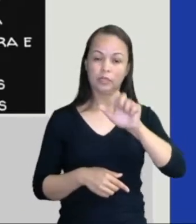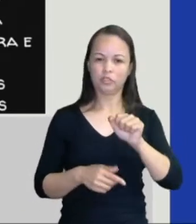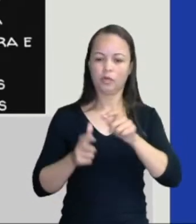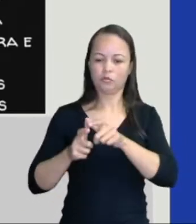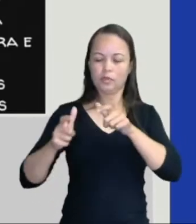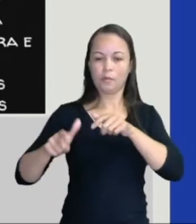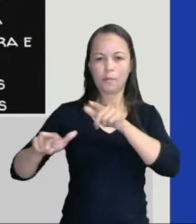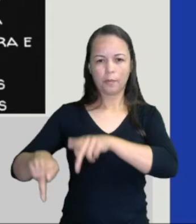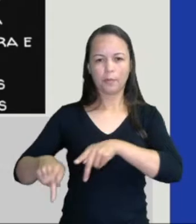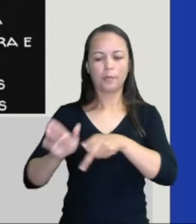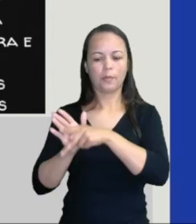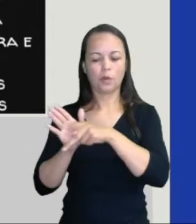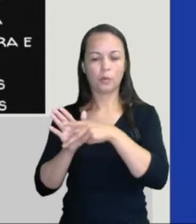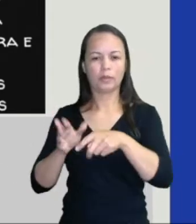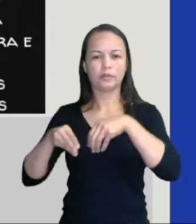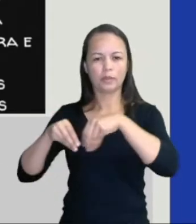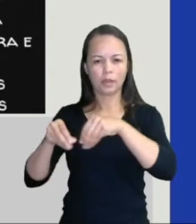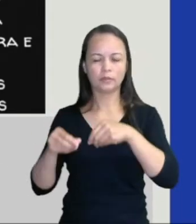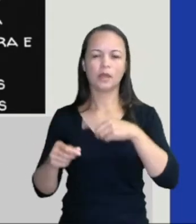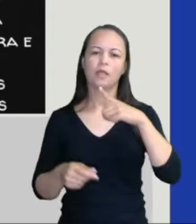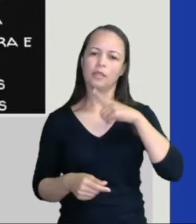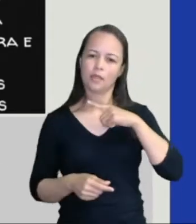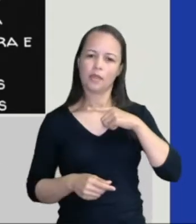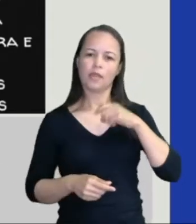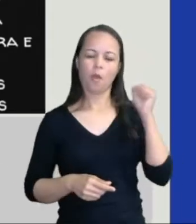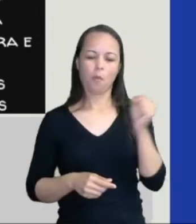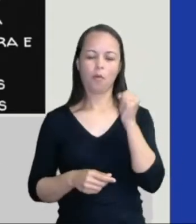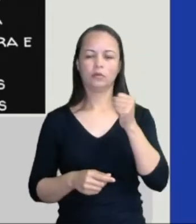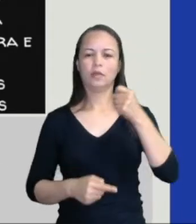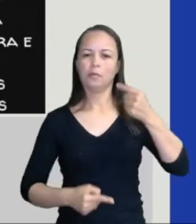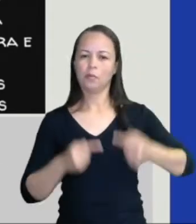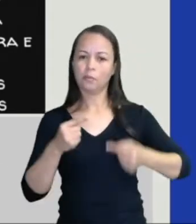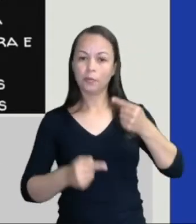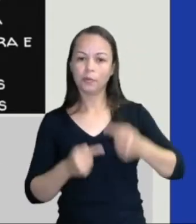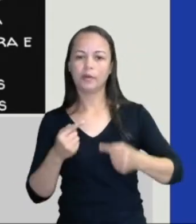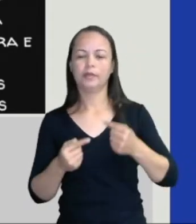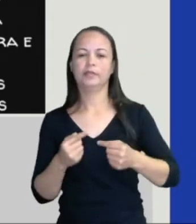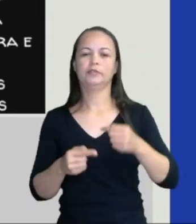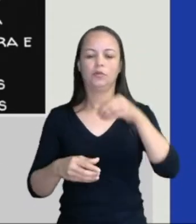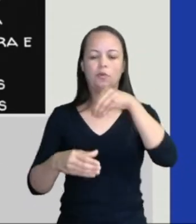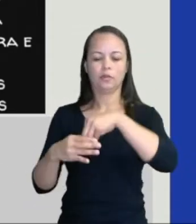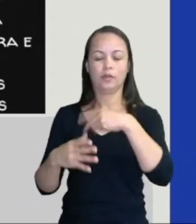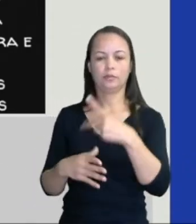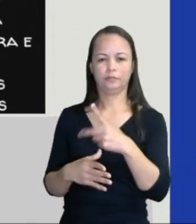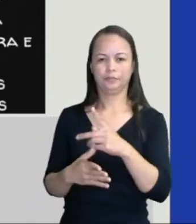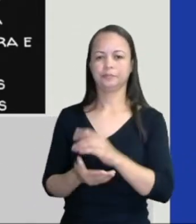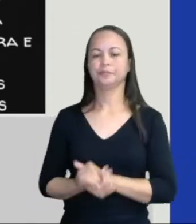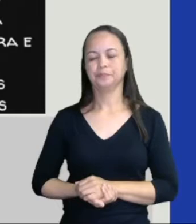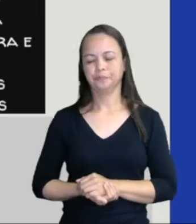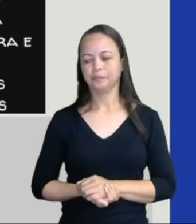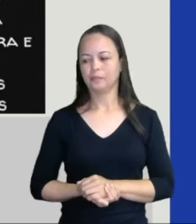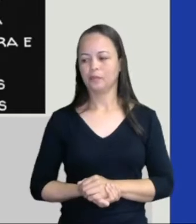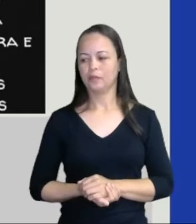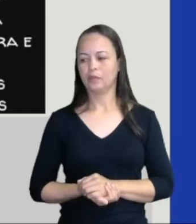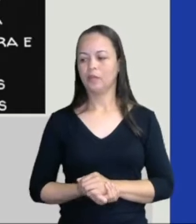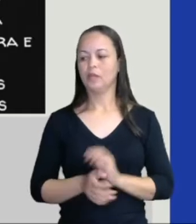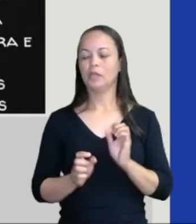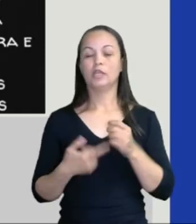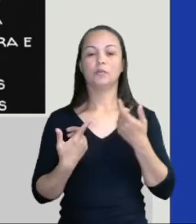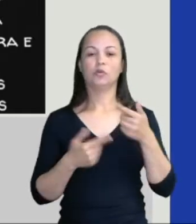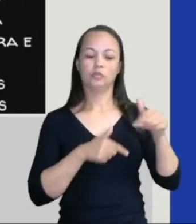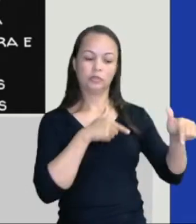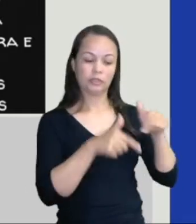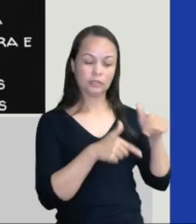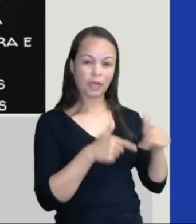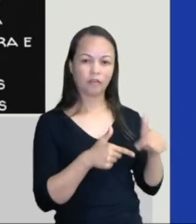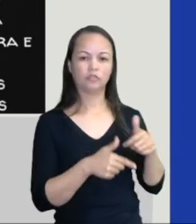de terra. Tinham poder político dentro do seu feudo e era uma camada privilegiada. E por último, os